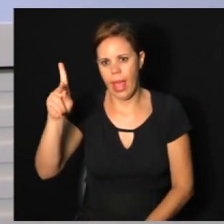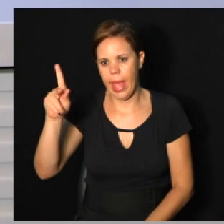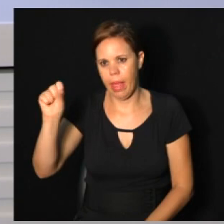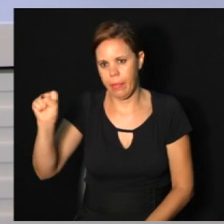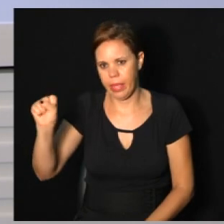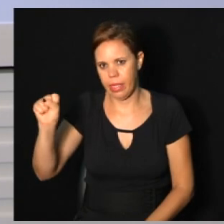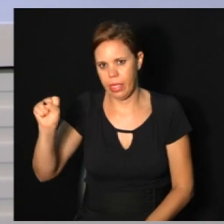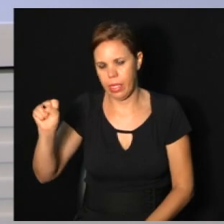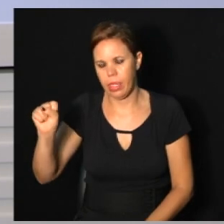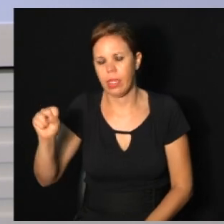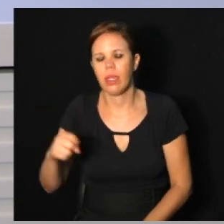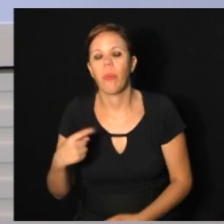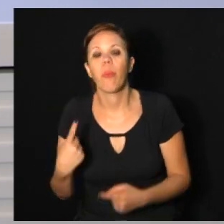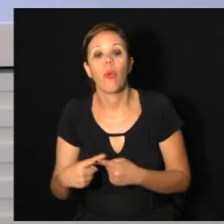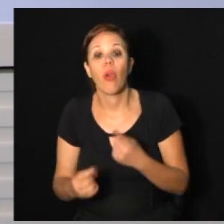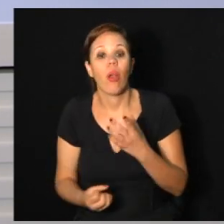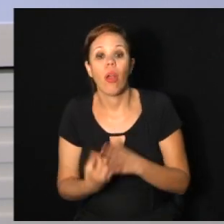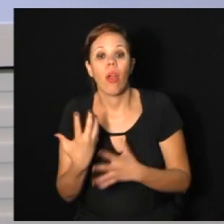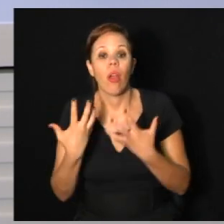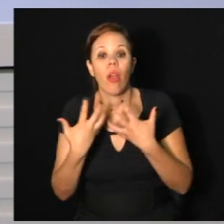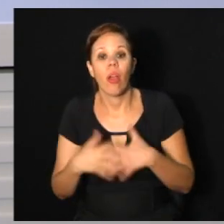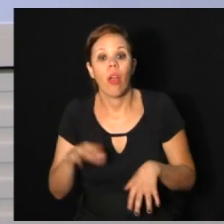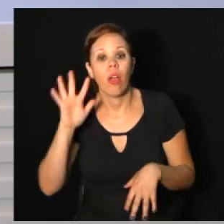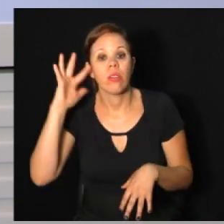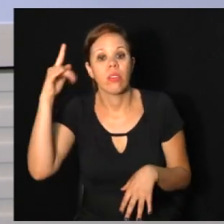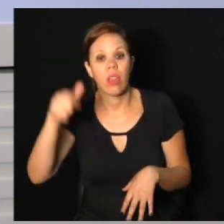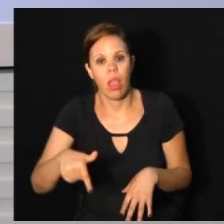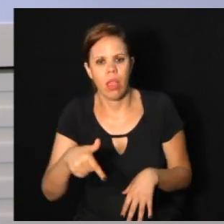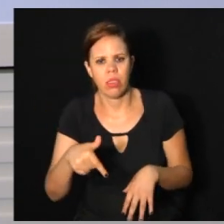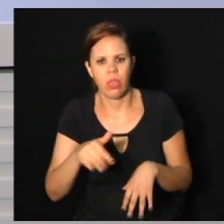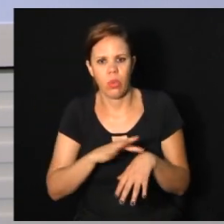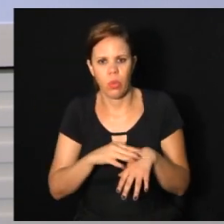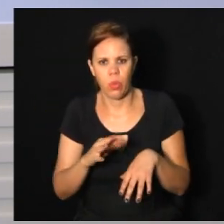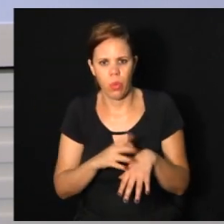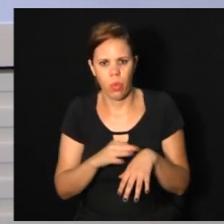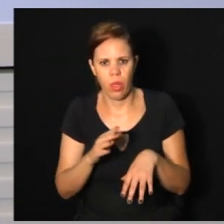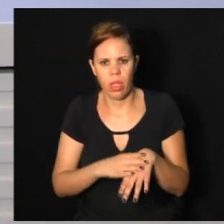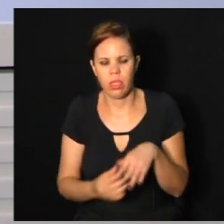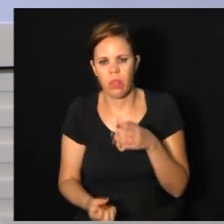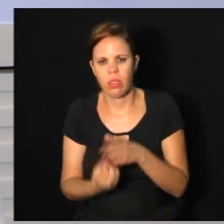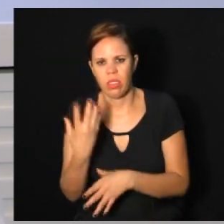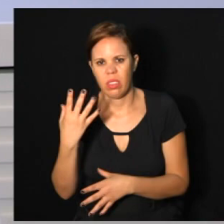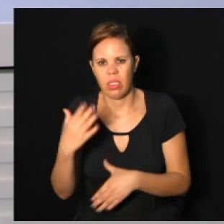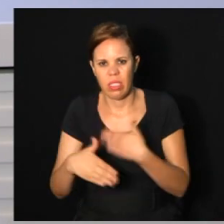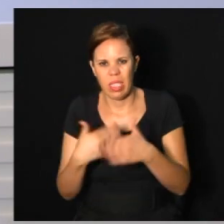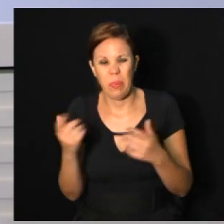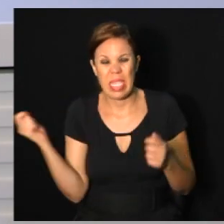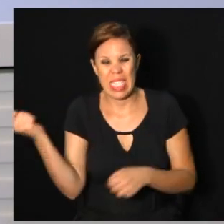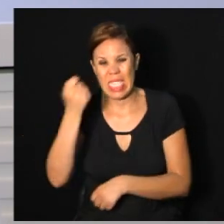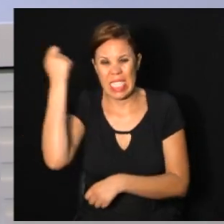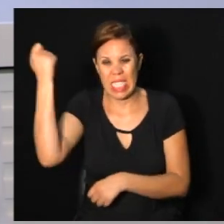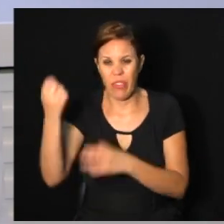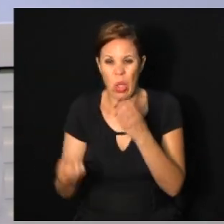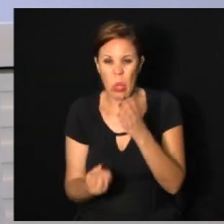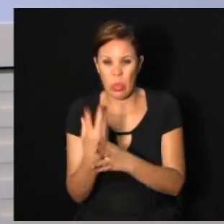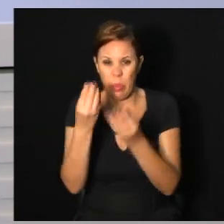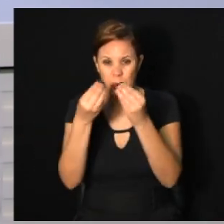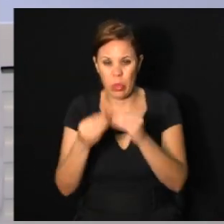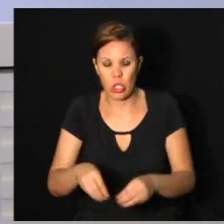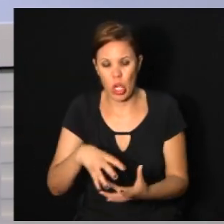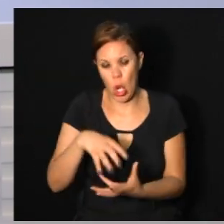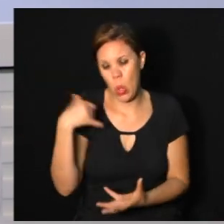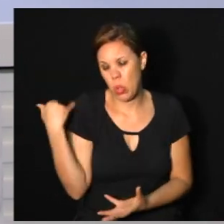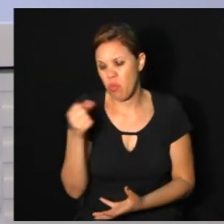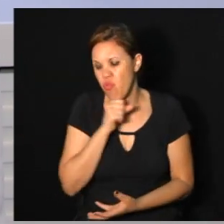Porque as consequências que o herpes zoster pode causar no idoso é mais grave, justamente porque o idoso